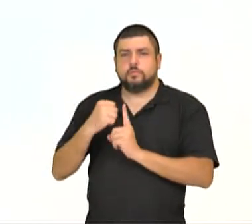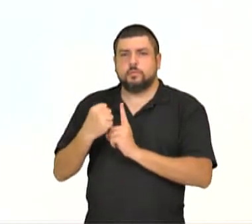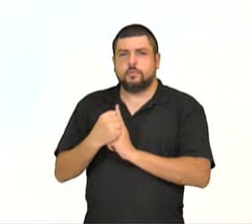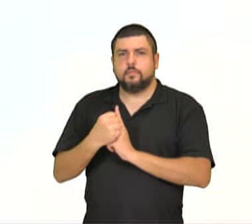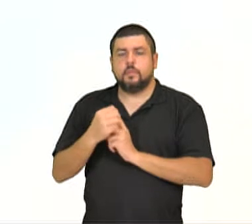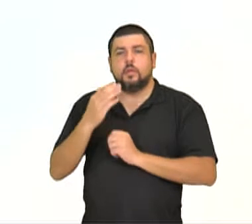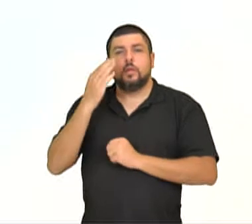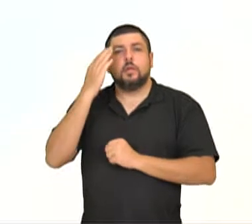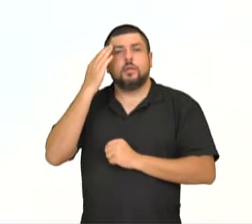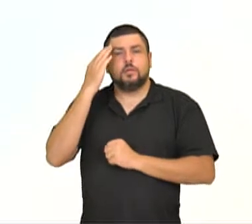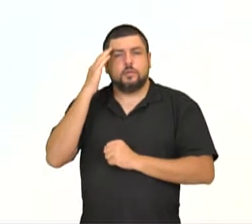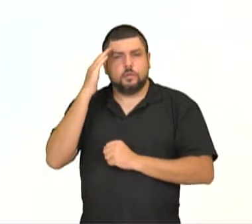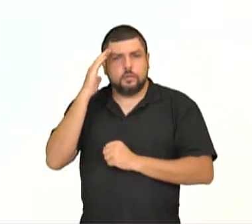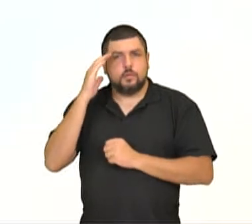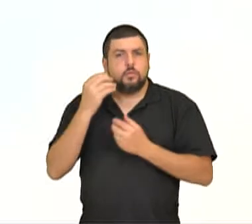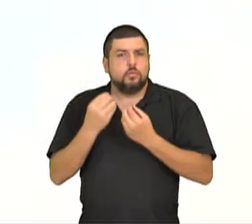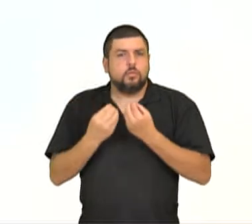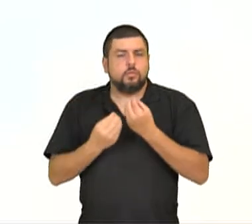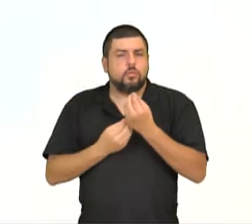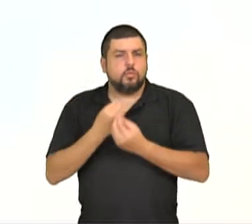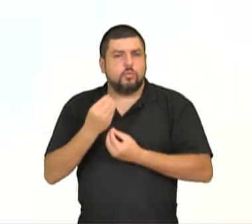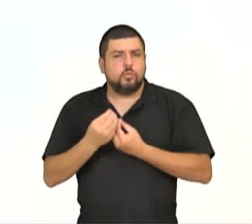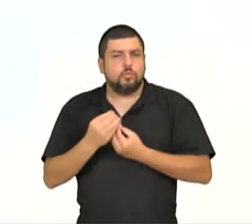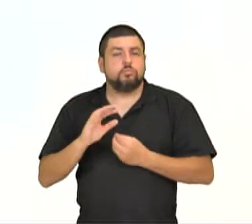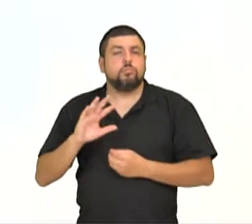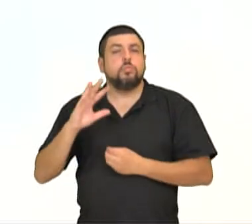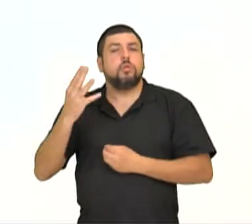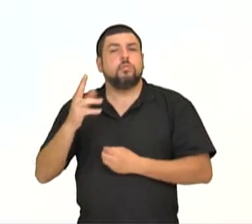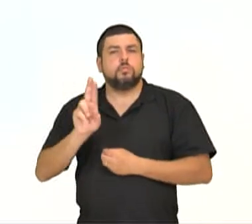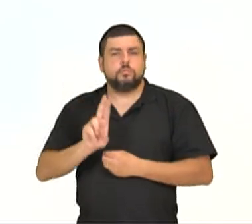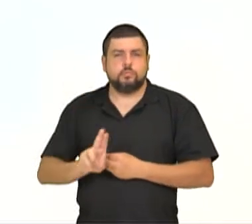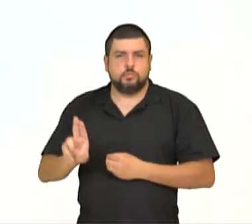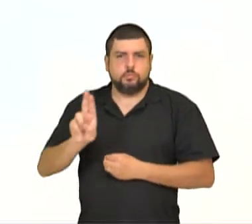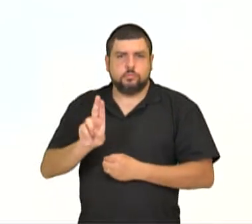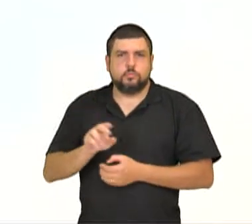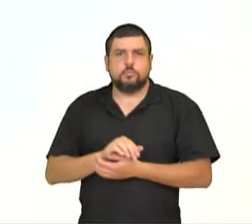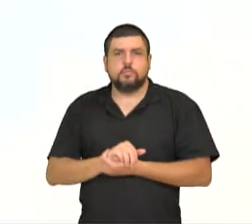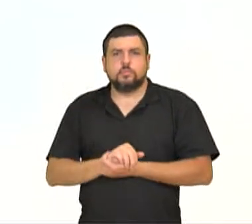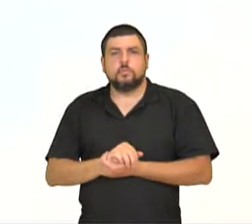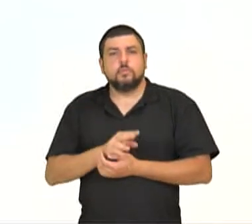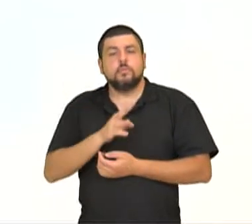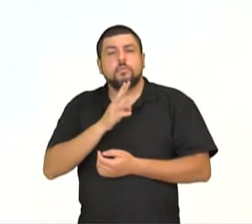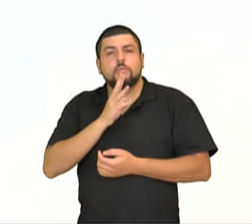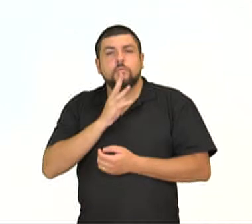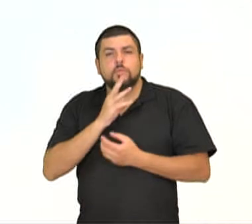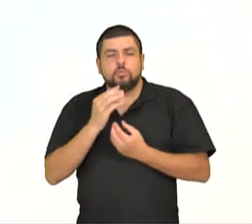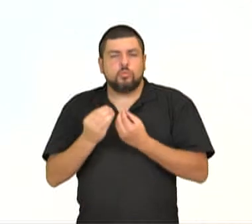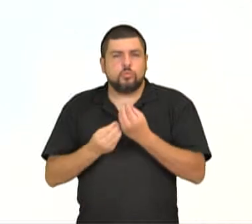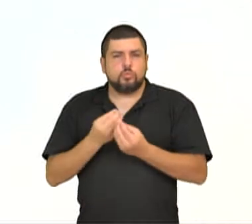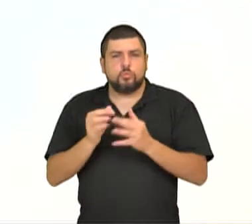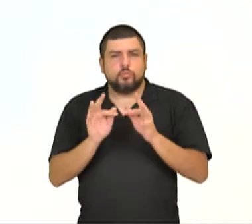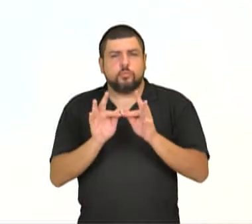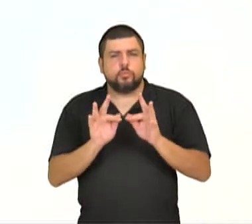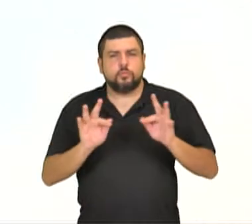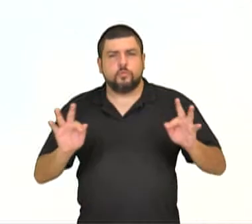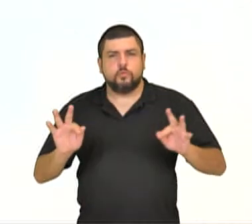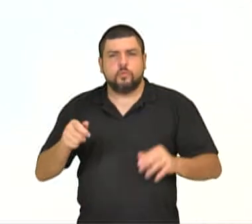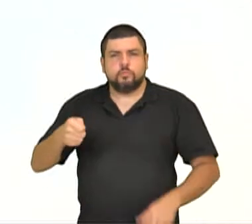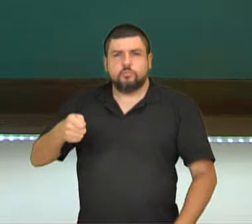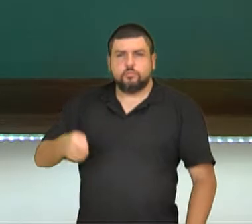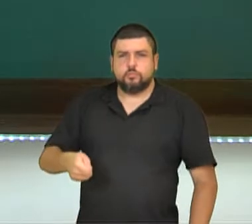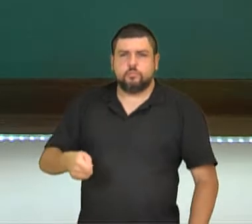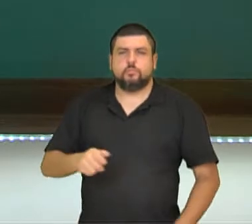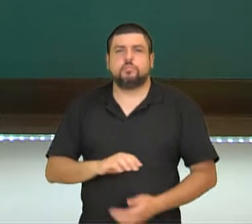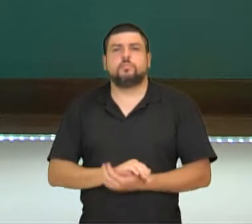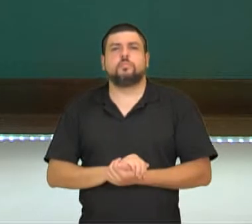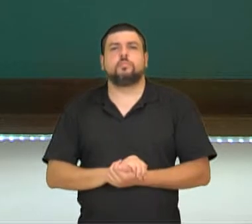que serve, quando e como usá-la. Conhecer como se formam as orações imperativas. Vamos!